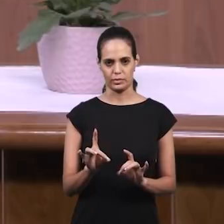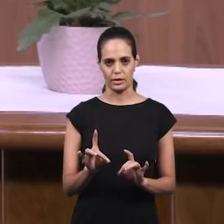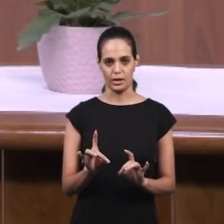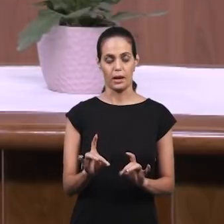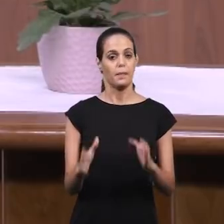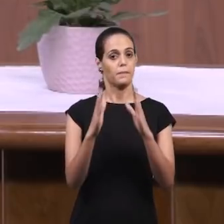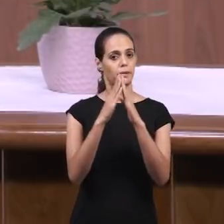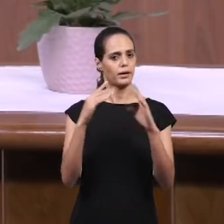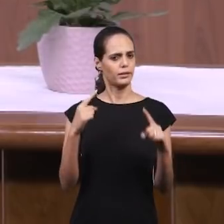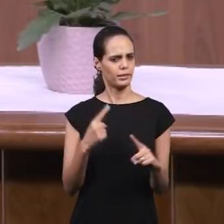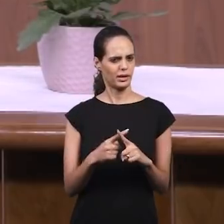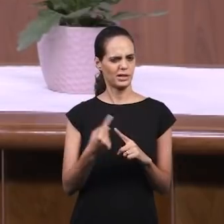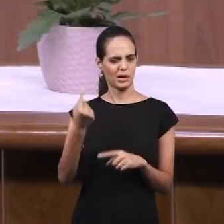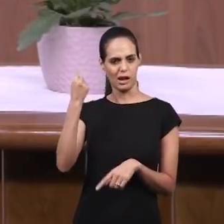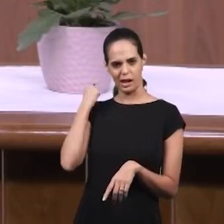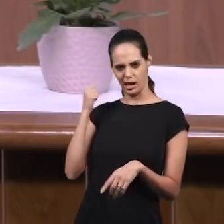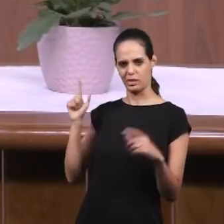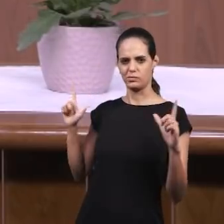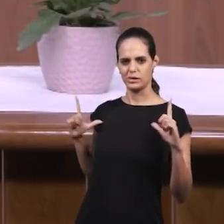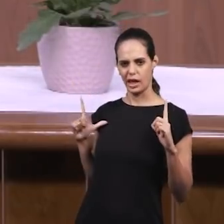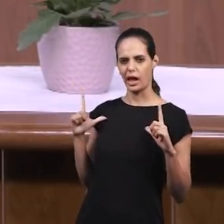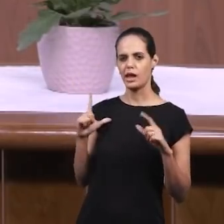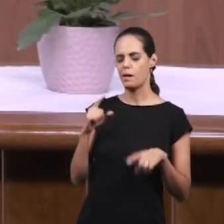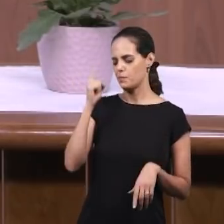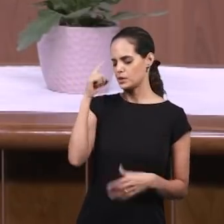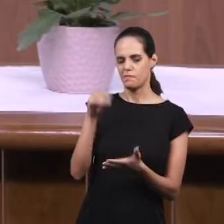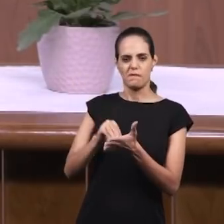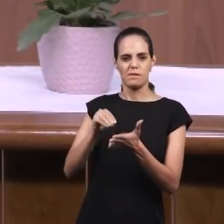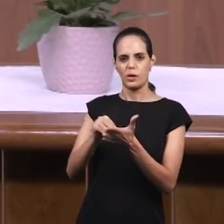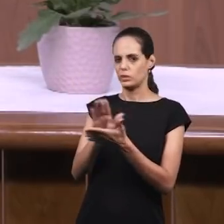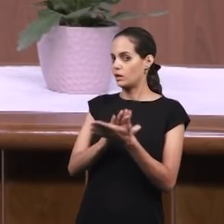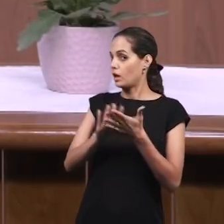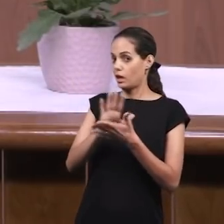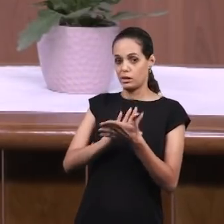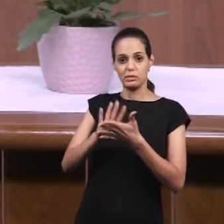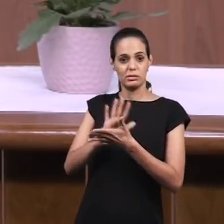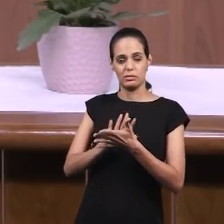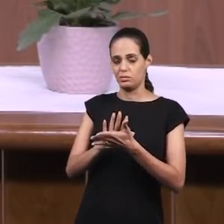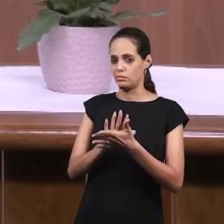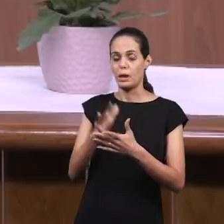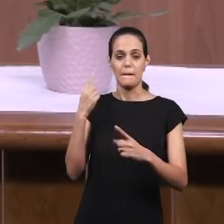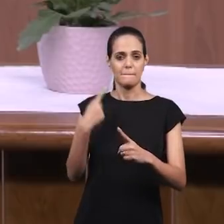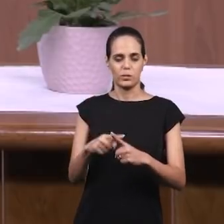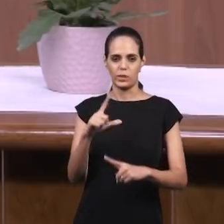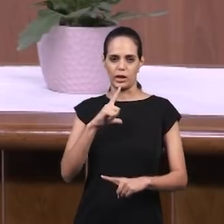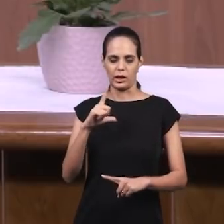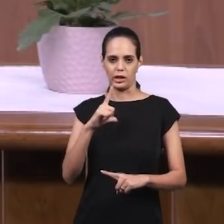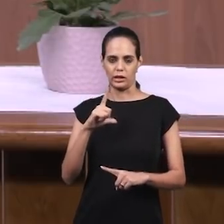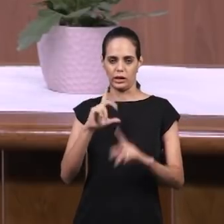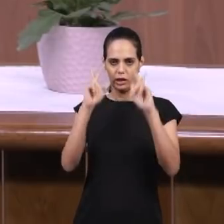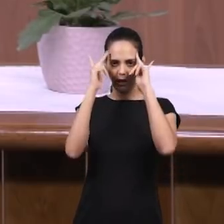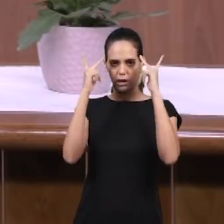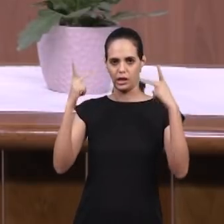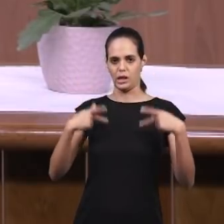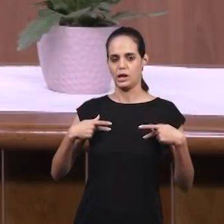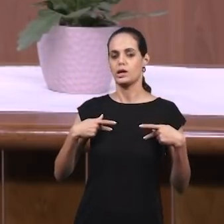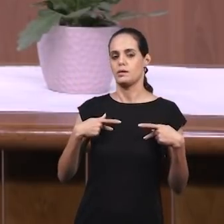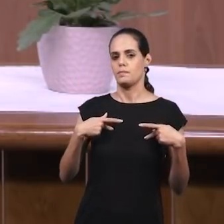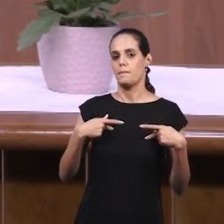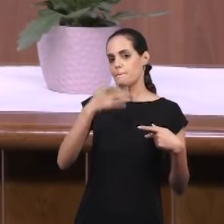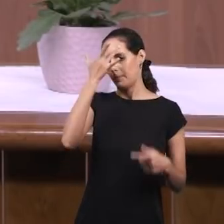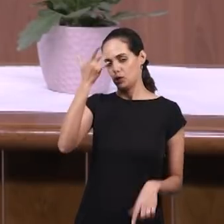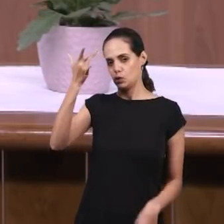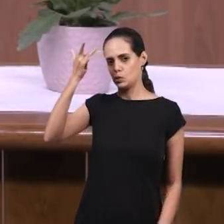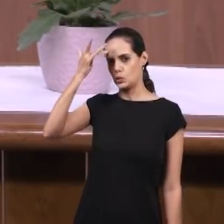para esta igreja que acha que não tem falta de nada, porque ela tem homens ela tem